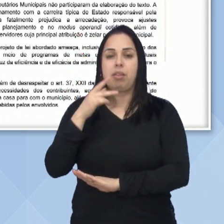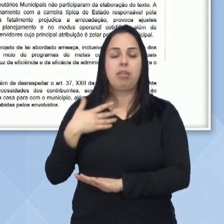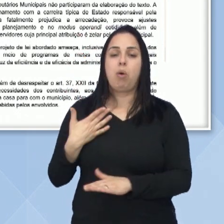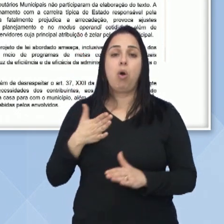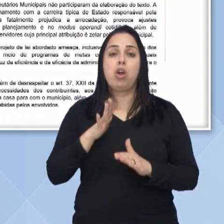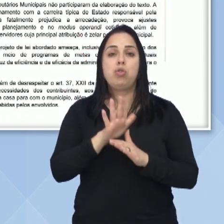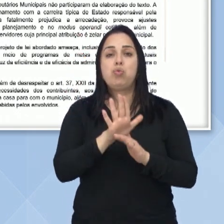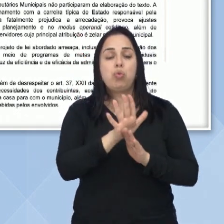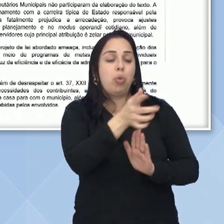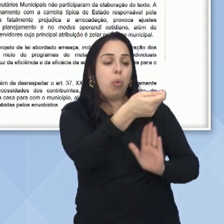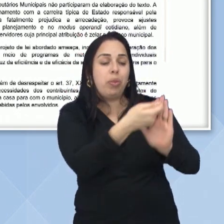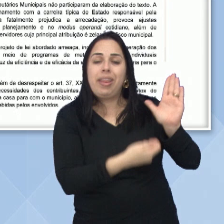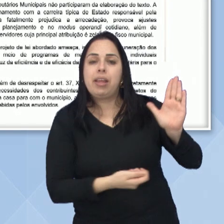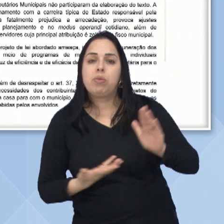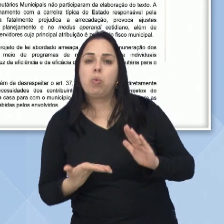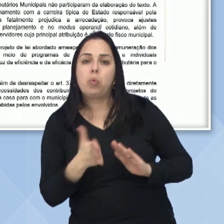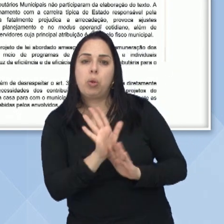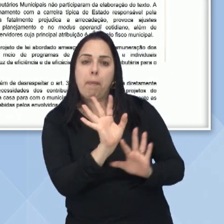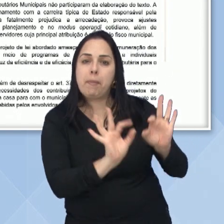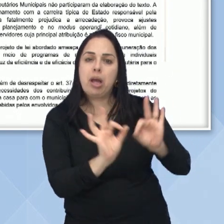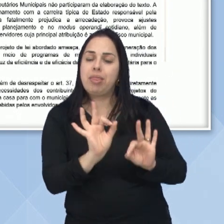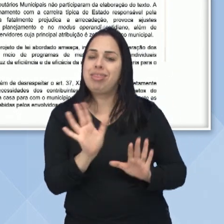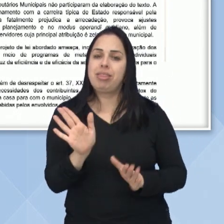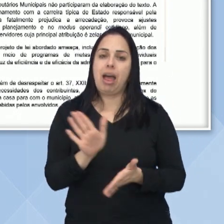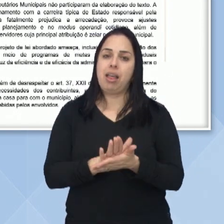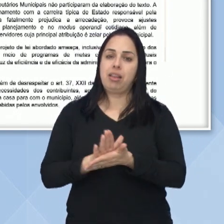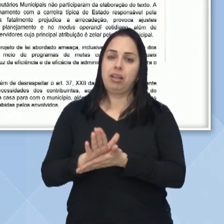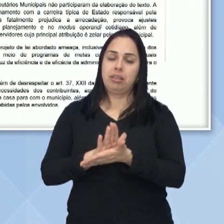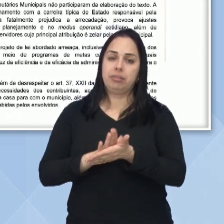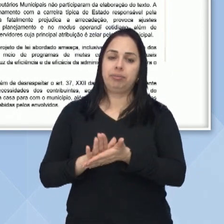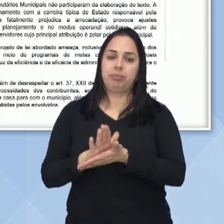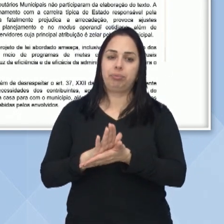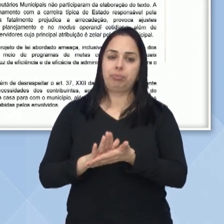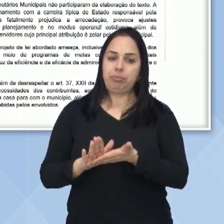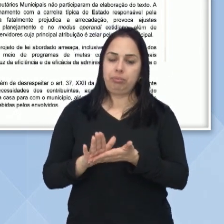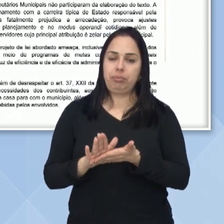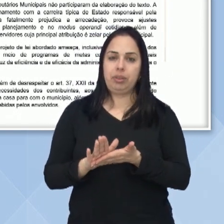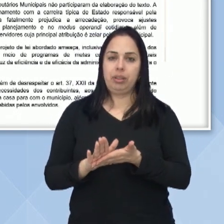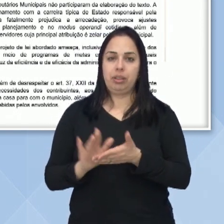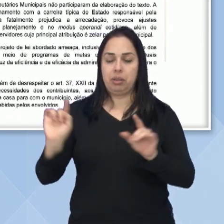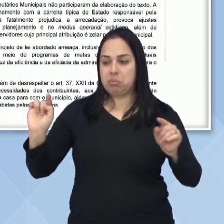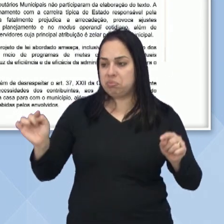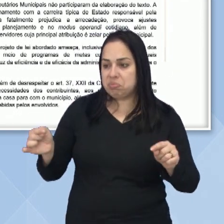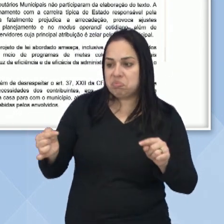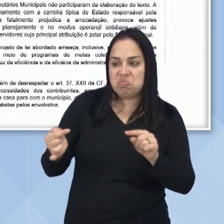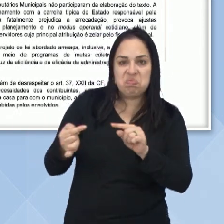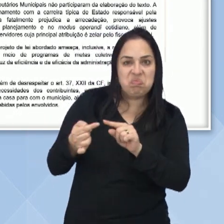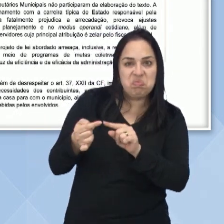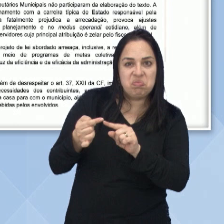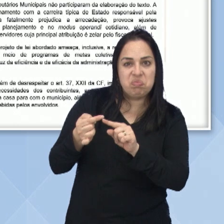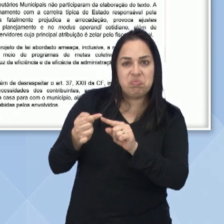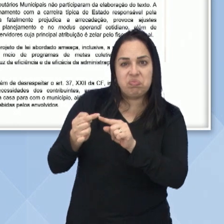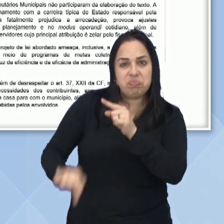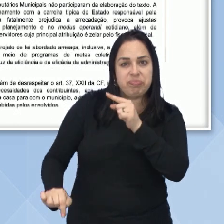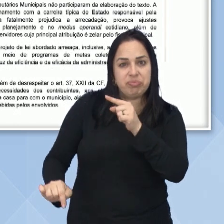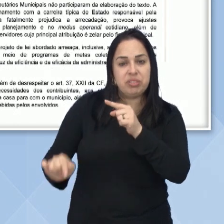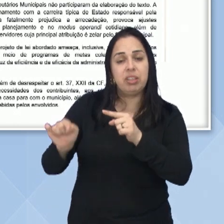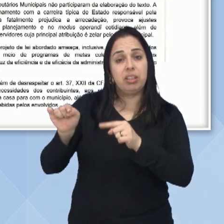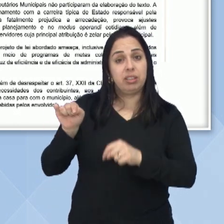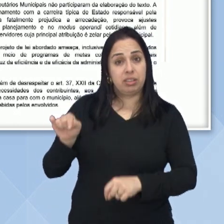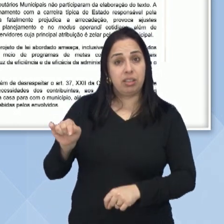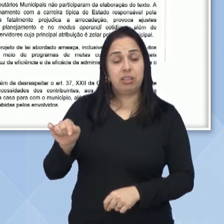do texto. A falta de tal alinhamento com a carreira típica de